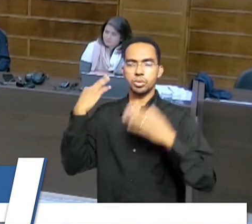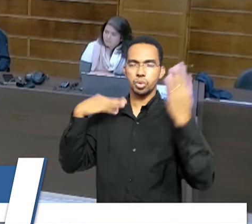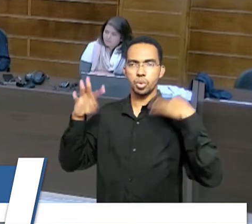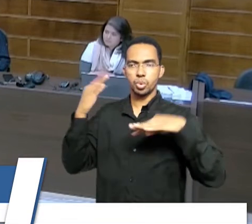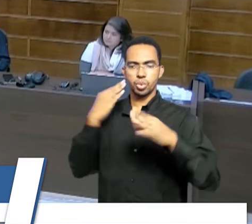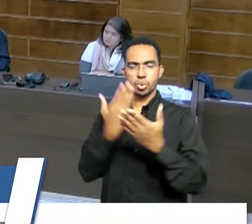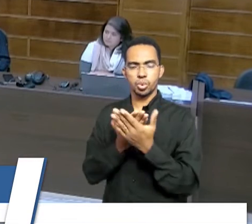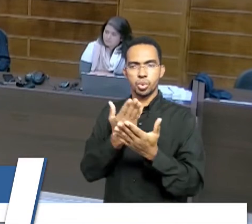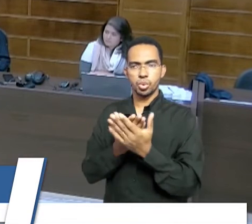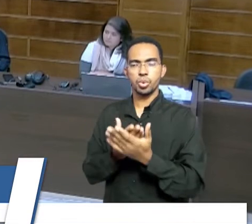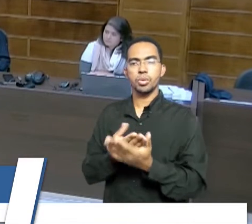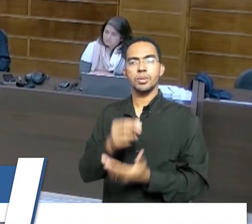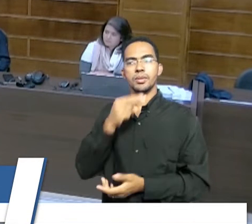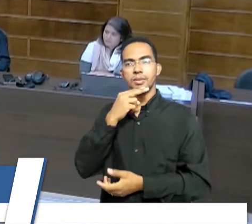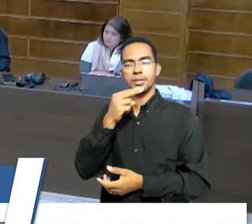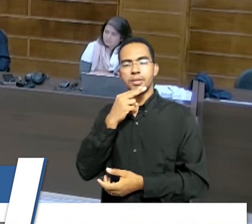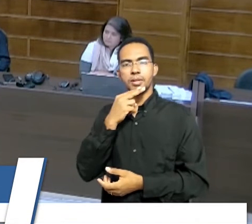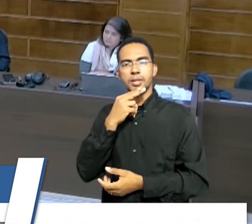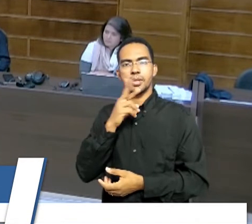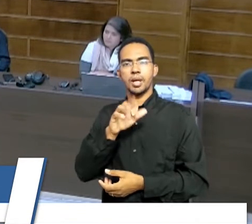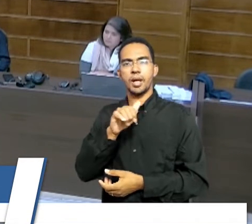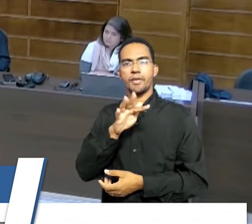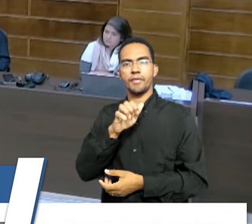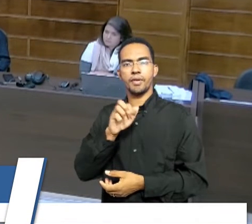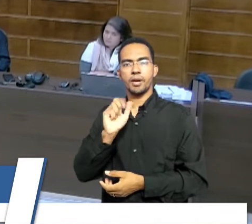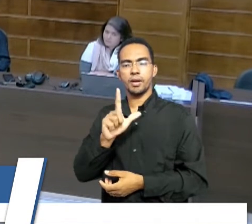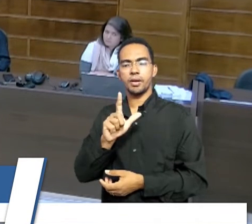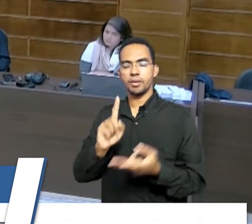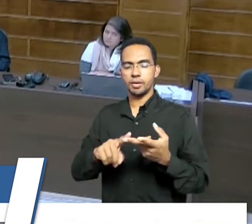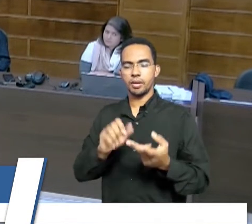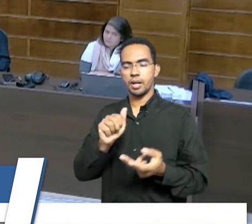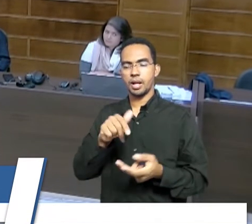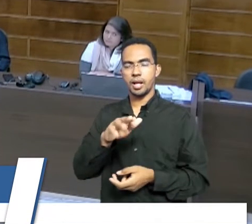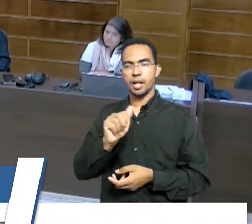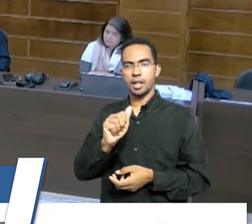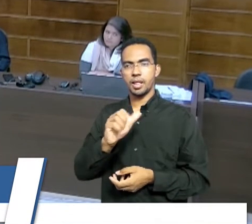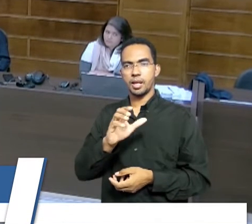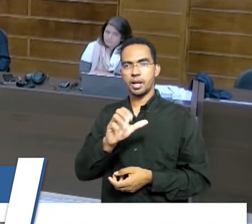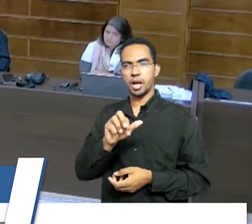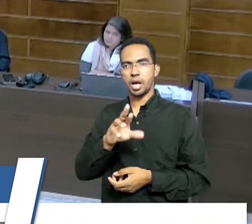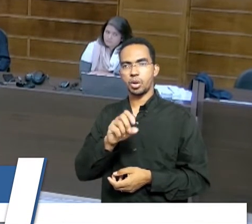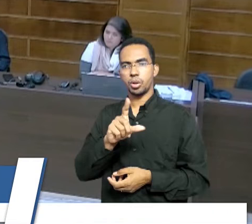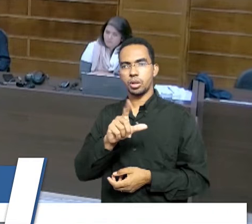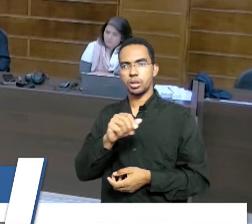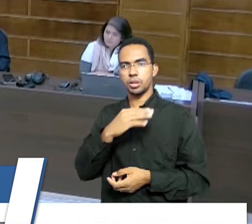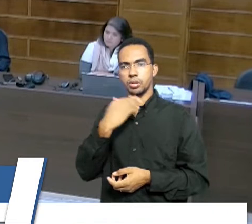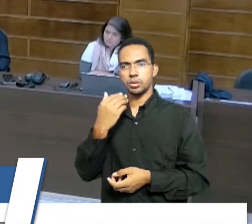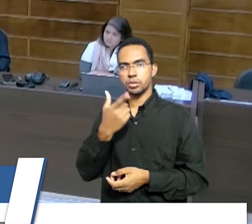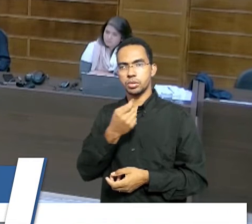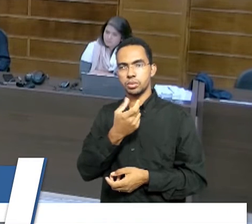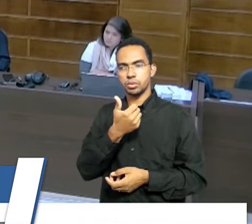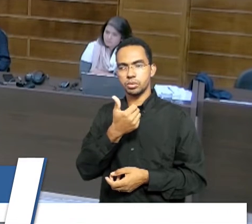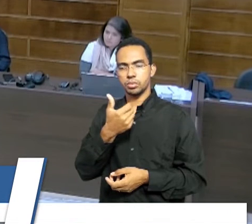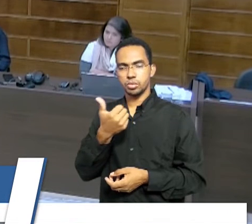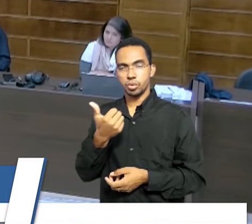Ana Carolina, sua neta, que faleceu em 2011. Foi um grande sofrimento em sua